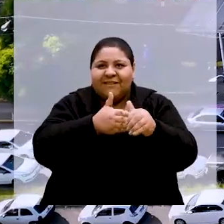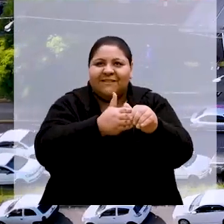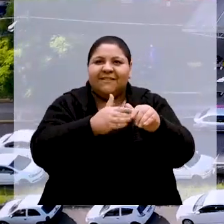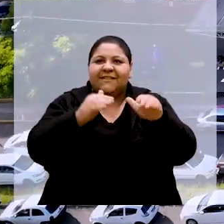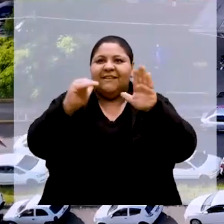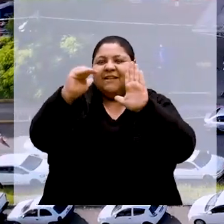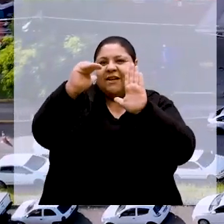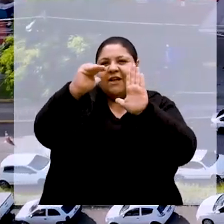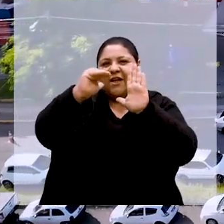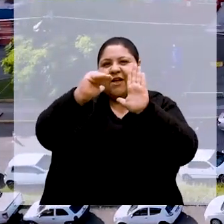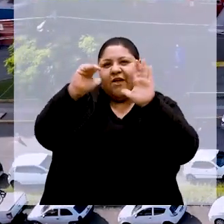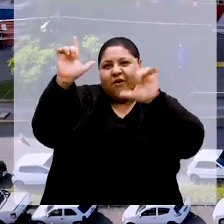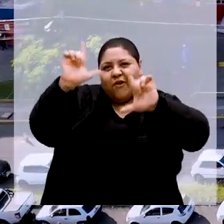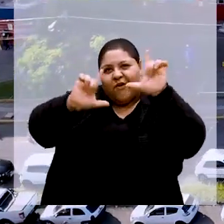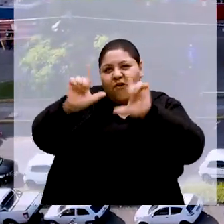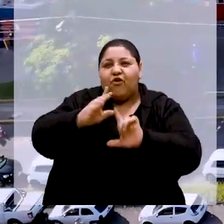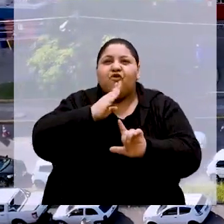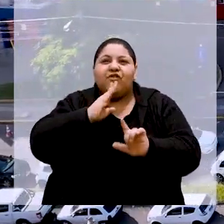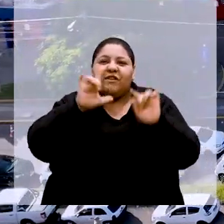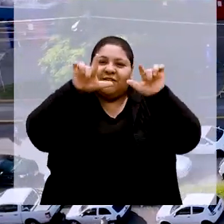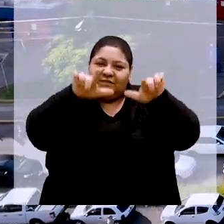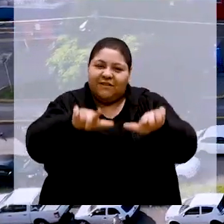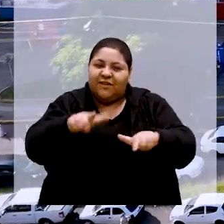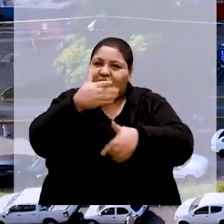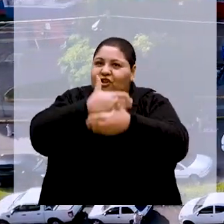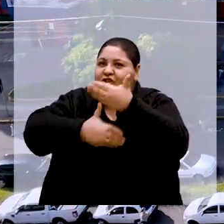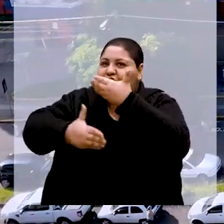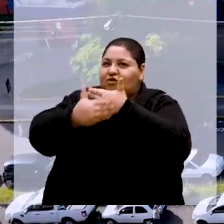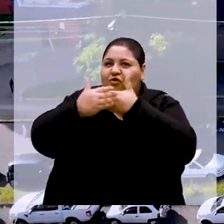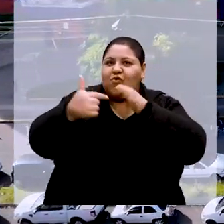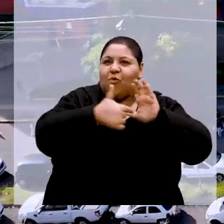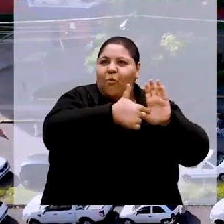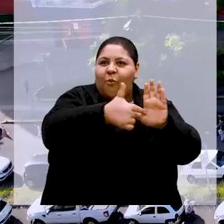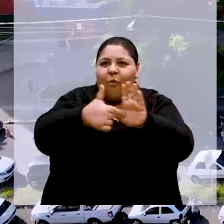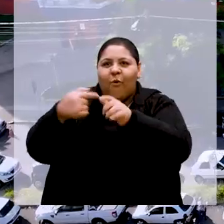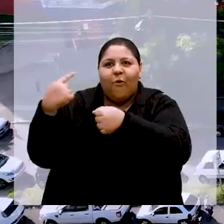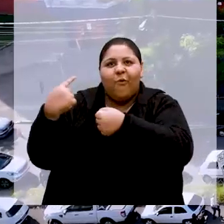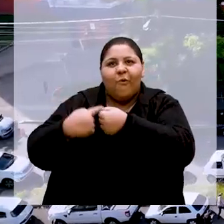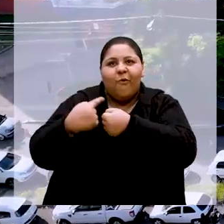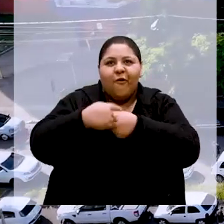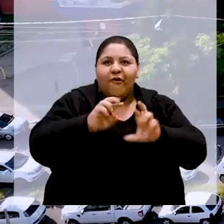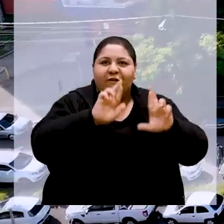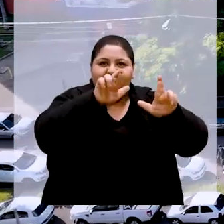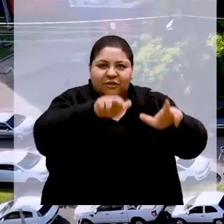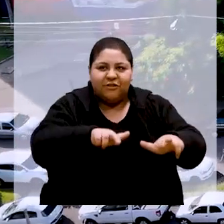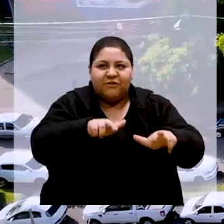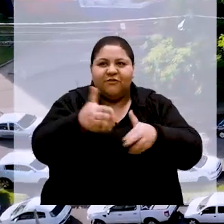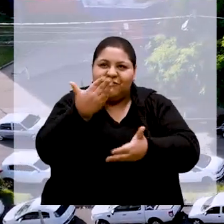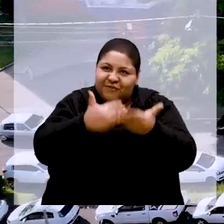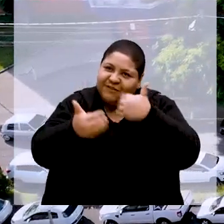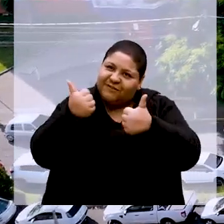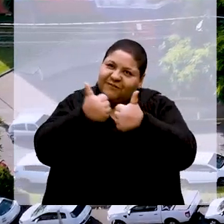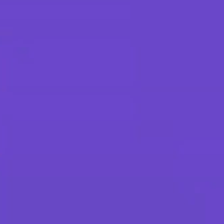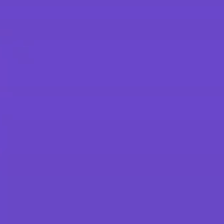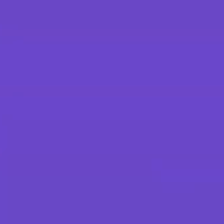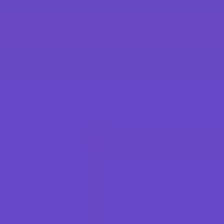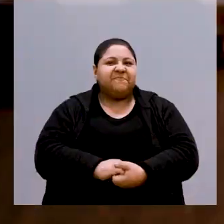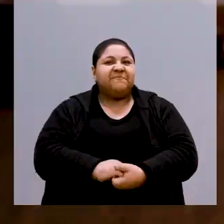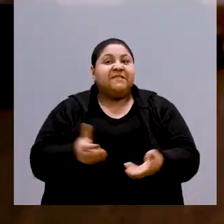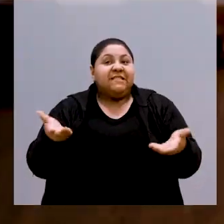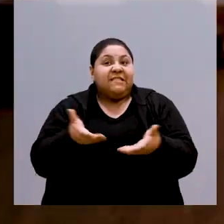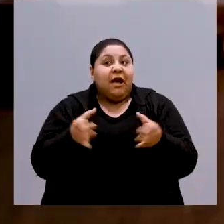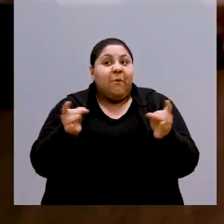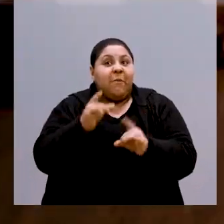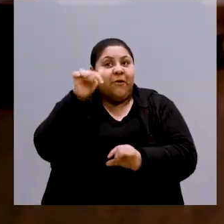acompanhar esse programa e conhecer mais um pouquinho deste espaço e tudo o que ele proporciona para a nossa cidade e região. Vem com a gente!